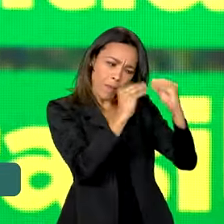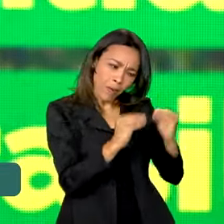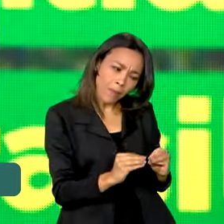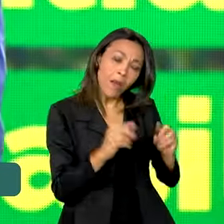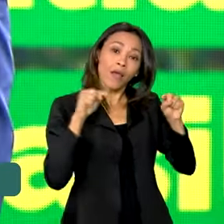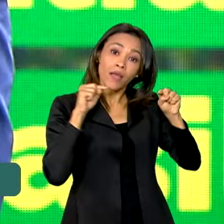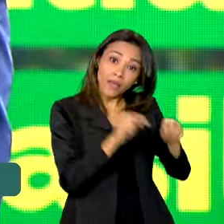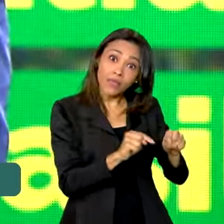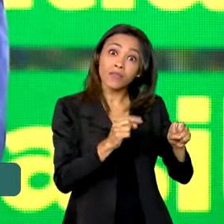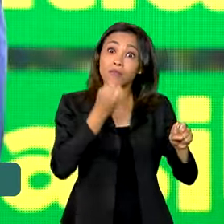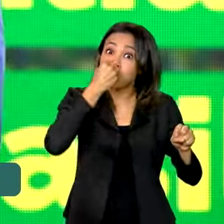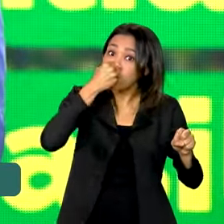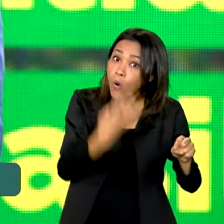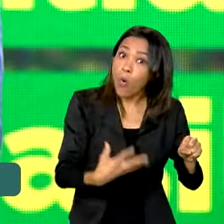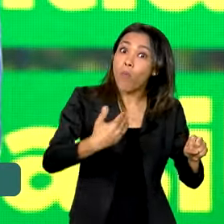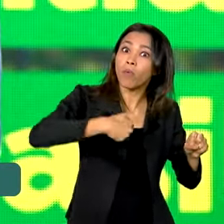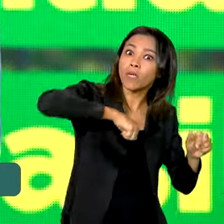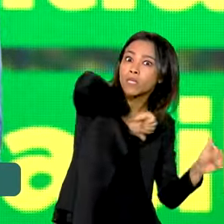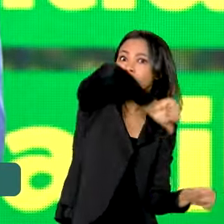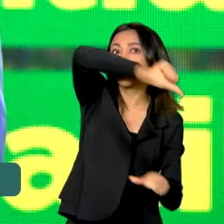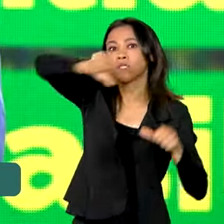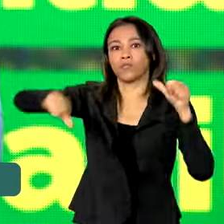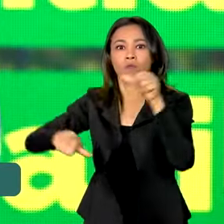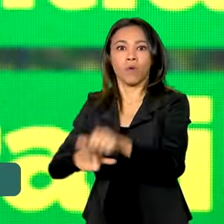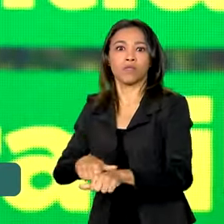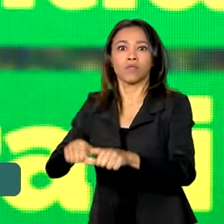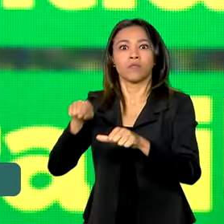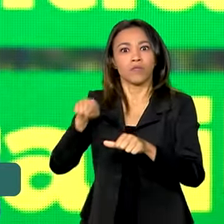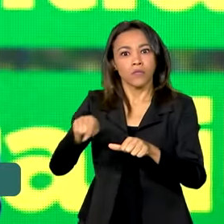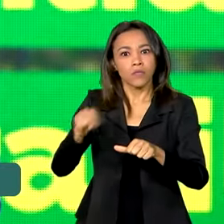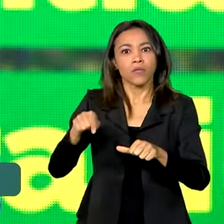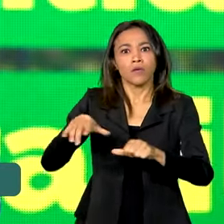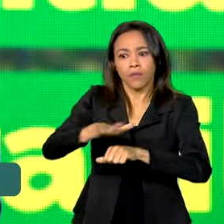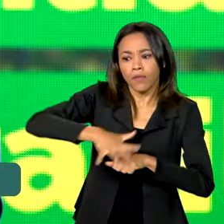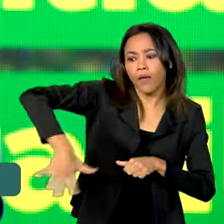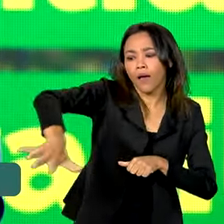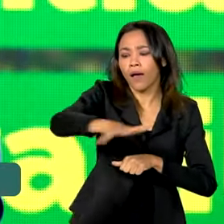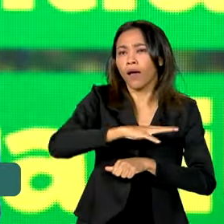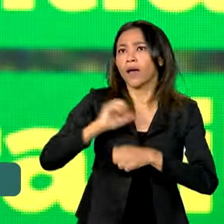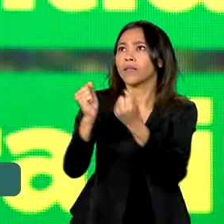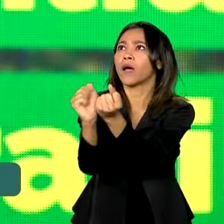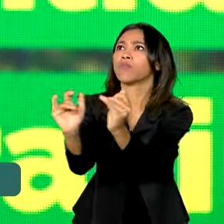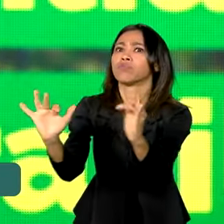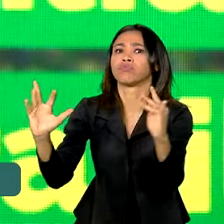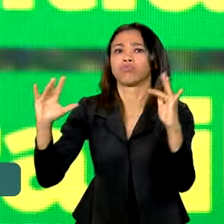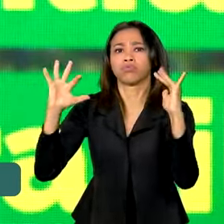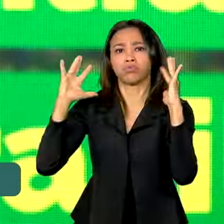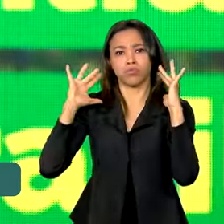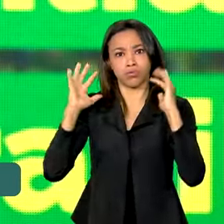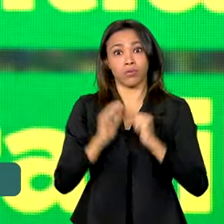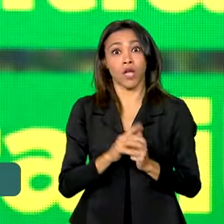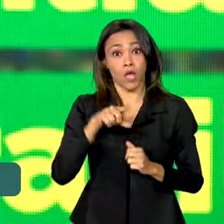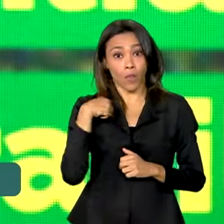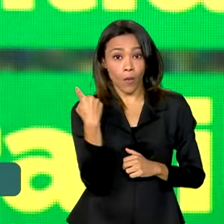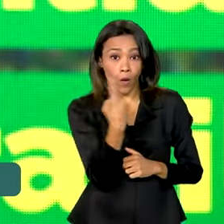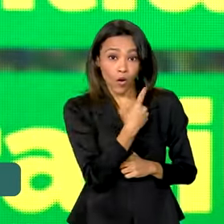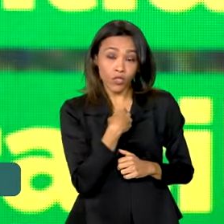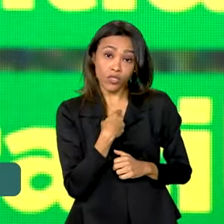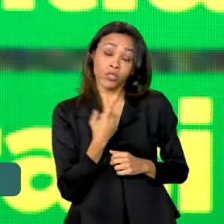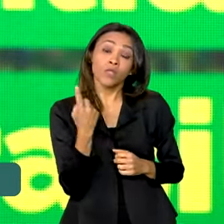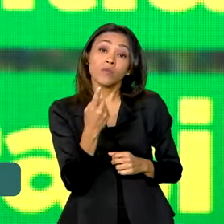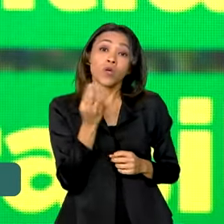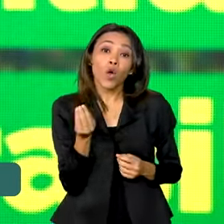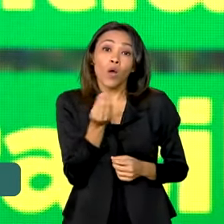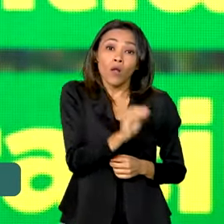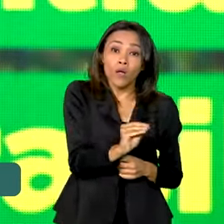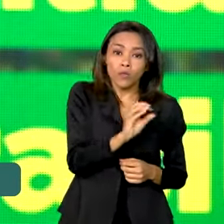ao plano de transformação ecológica. Pouca atenção está sendo dada a isso. Nós estamos introduzindo taxas de